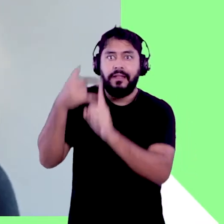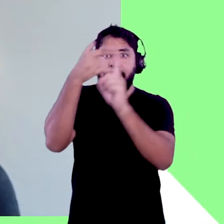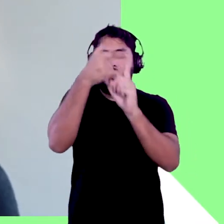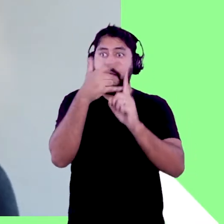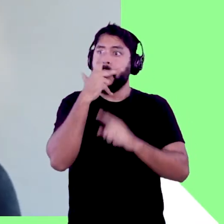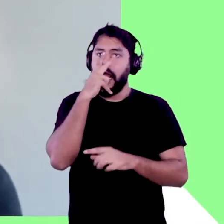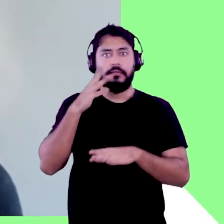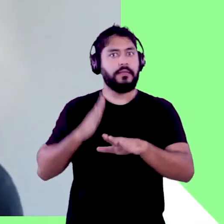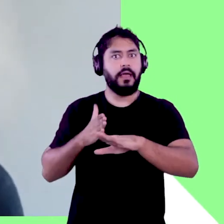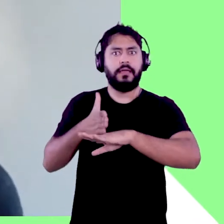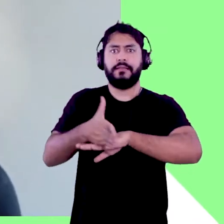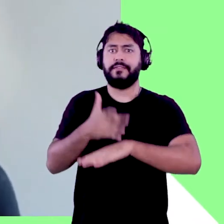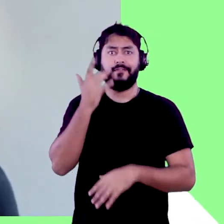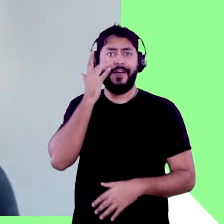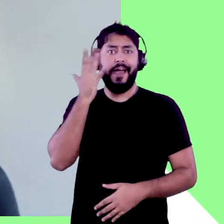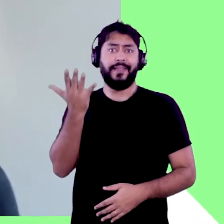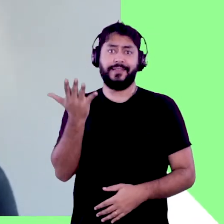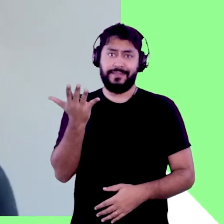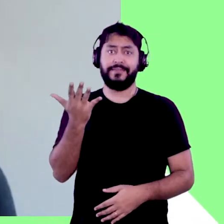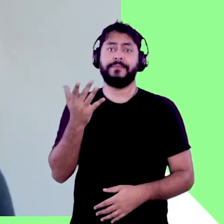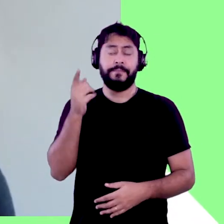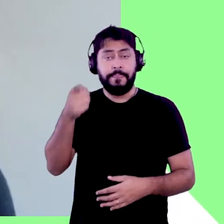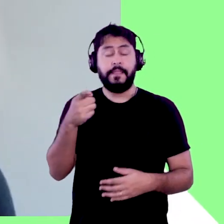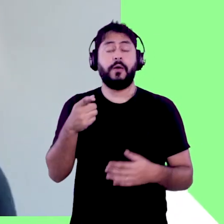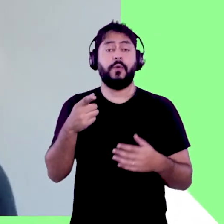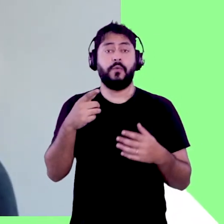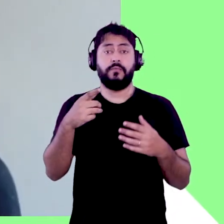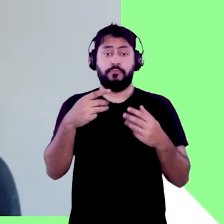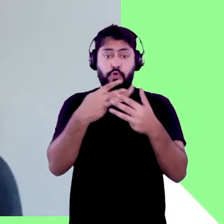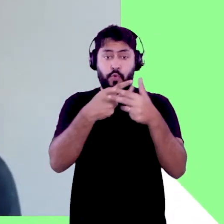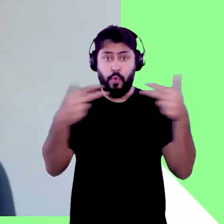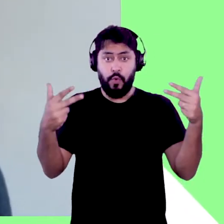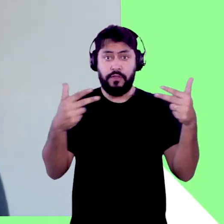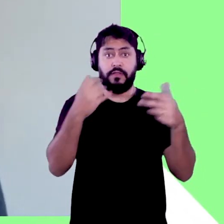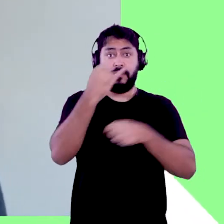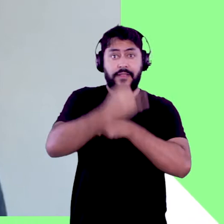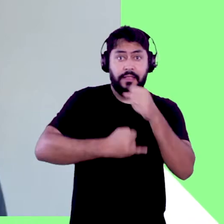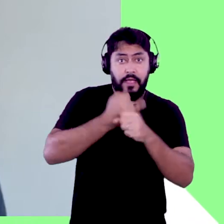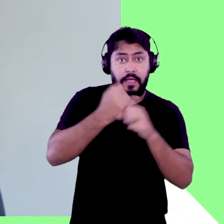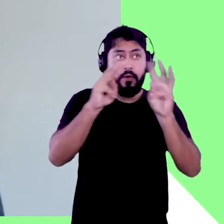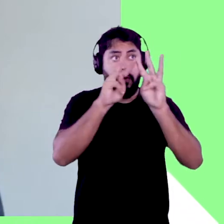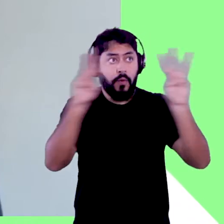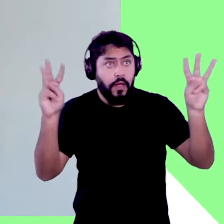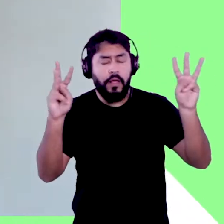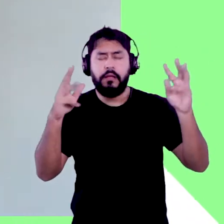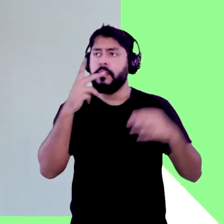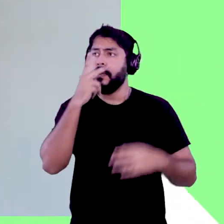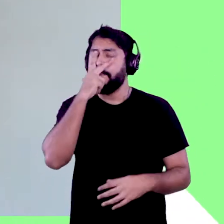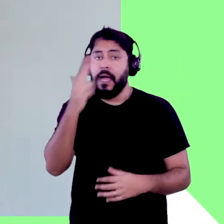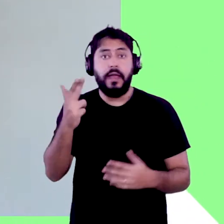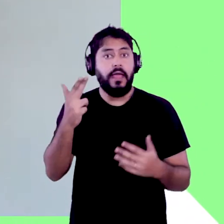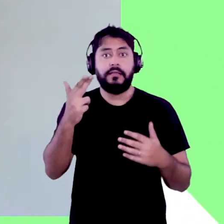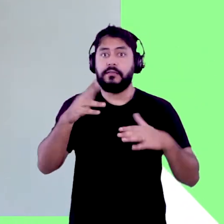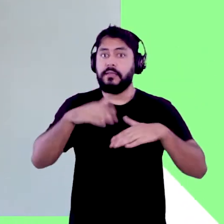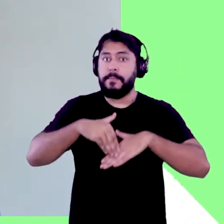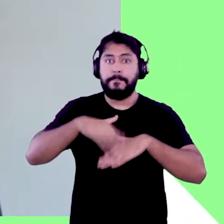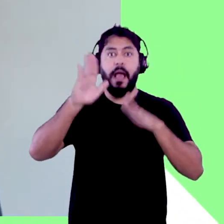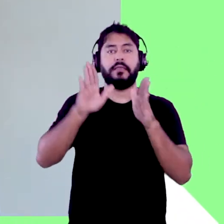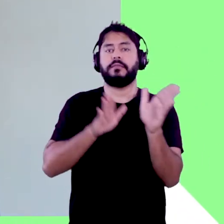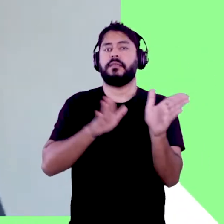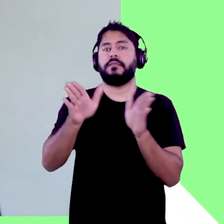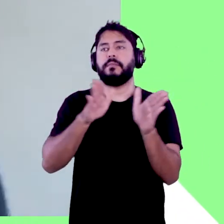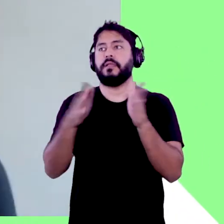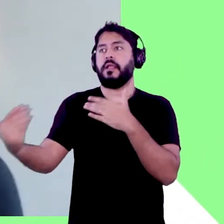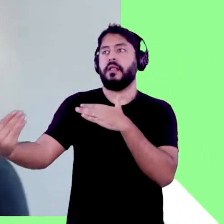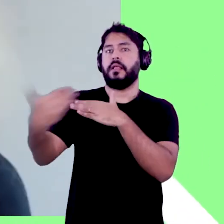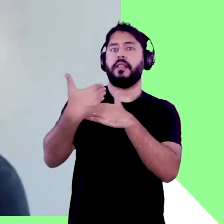você digitalizar, tornar as coisas online, você acaba trazendo mais,